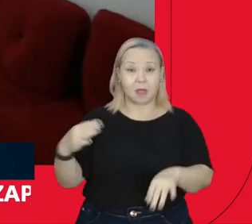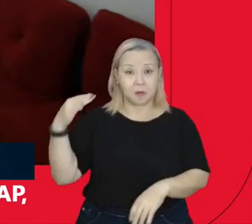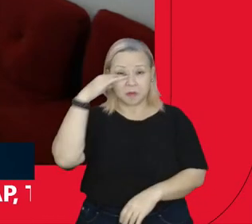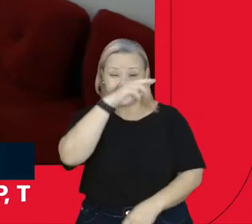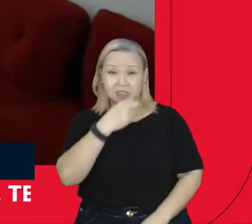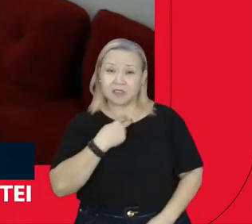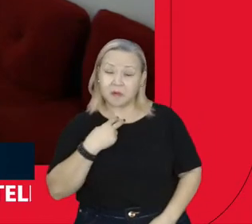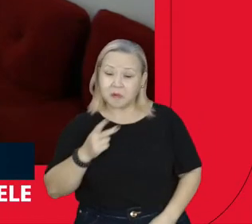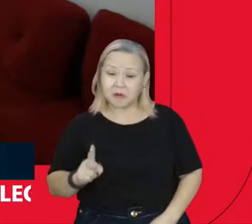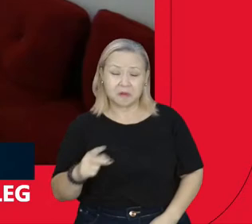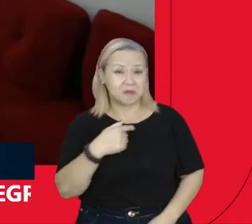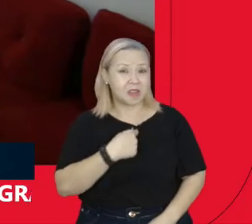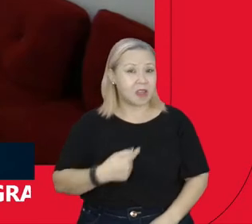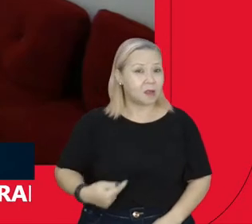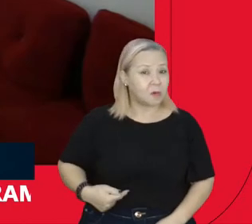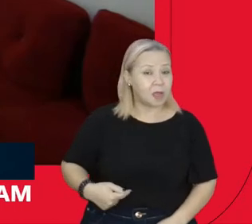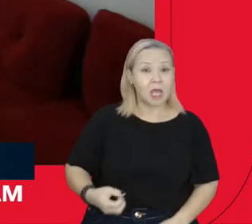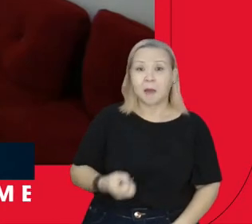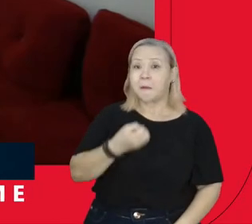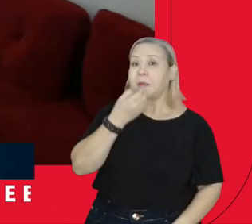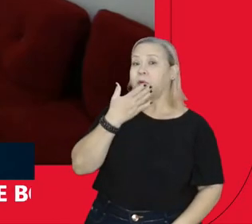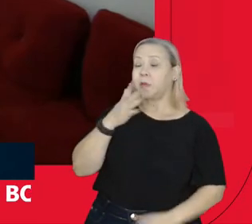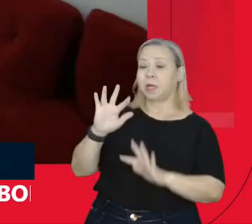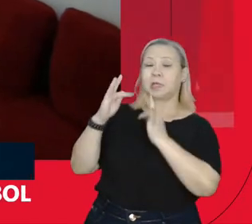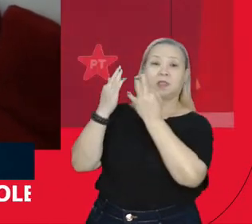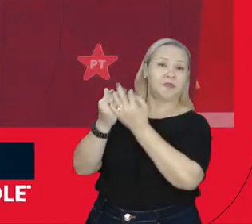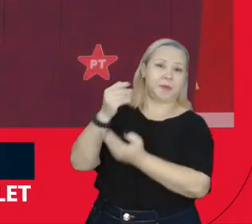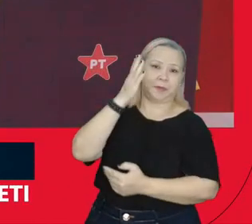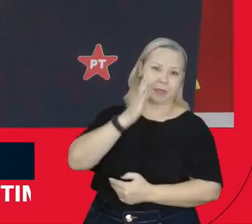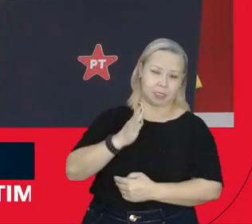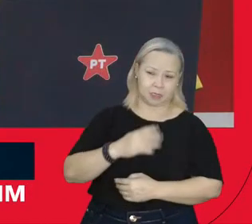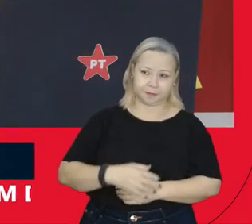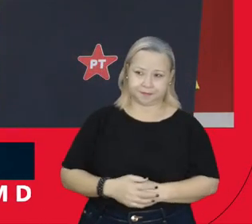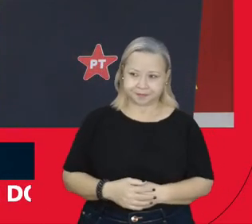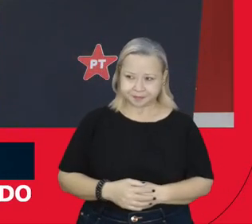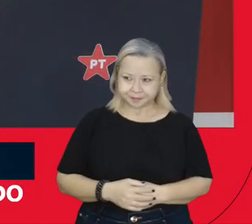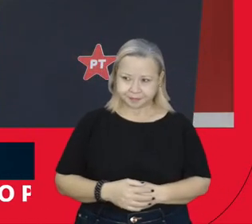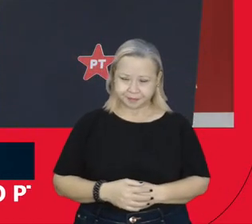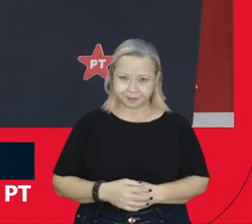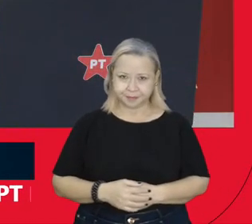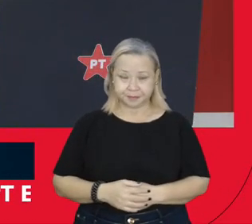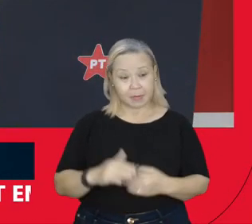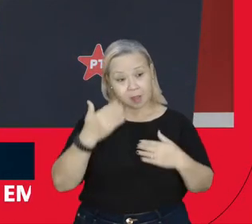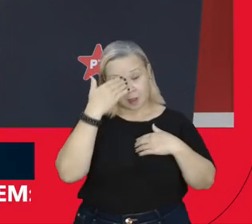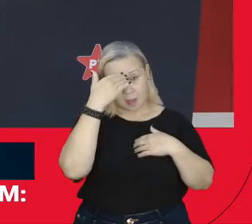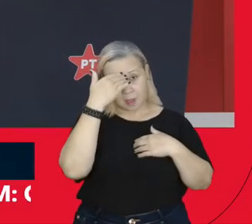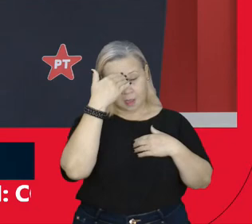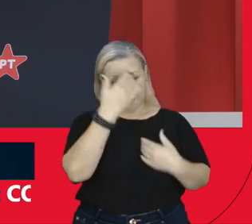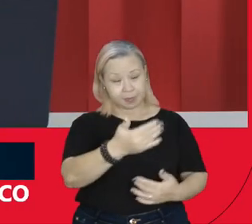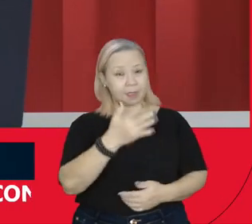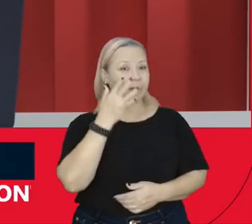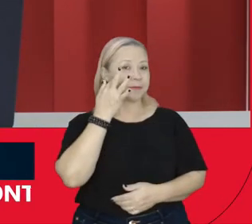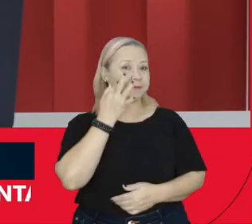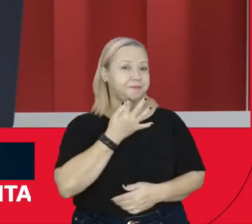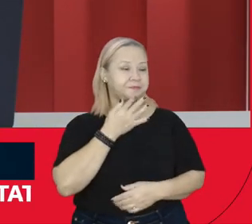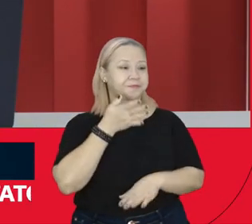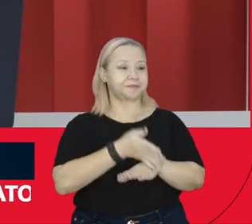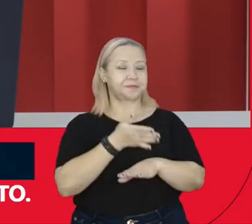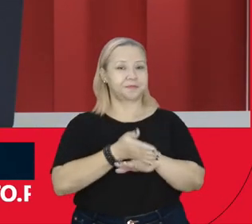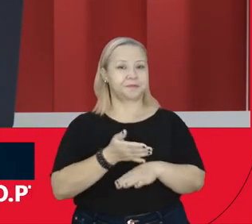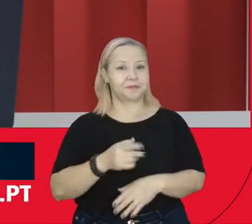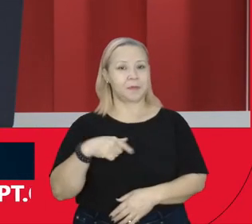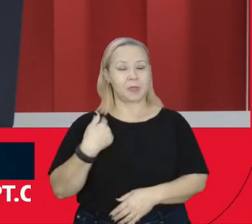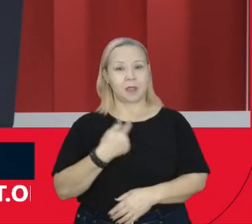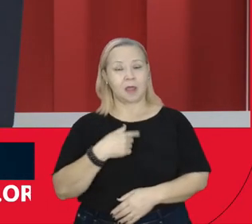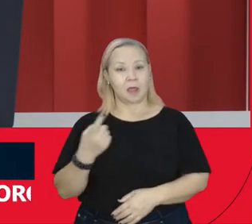continuar no governo para o bem das famílias brasileiras, Amanda. É isso, Fernando. Obrigada pela sua participação. A gente volta amanhã, né,